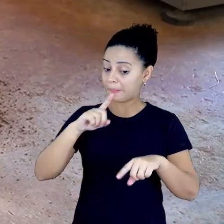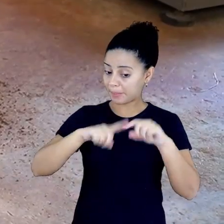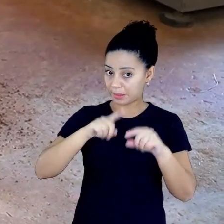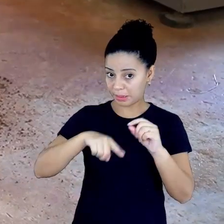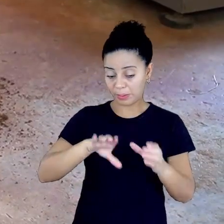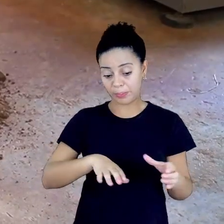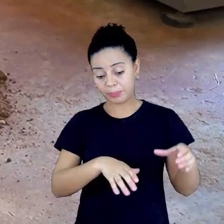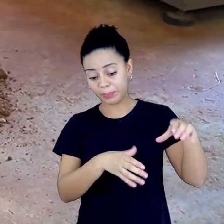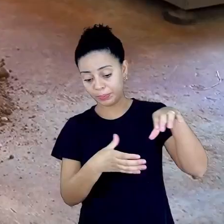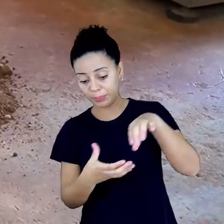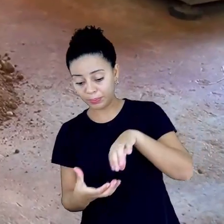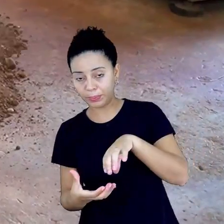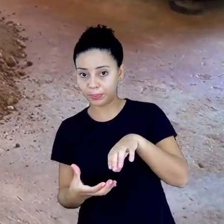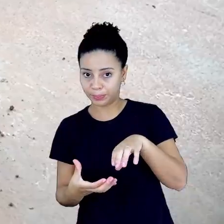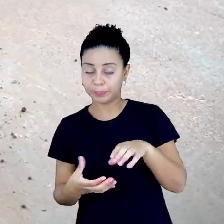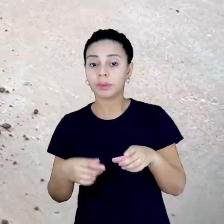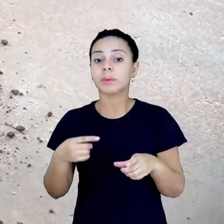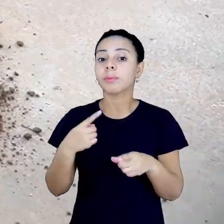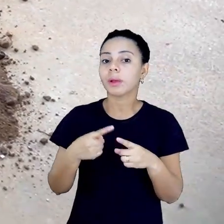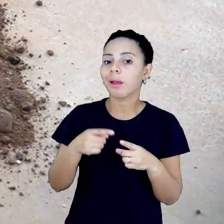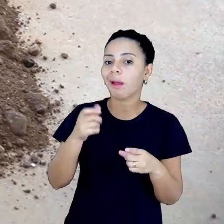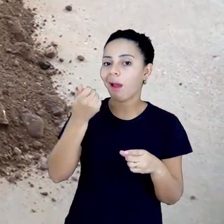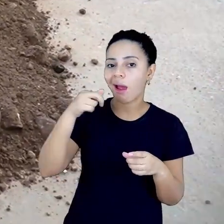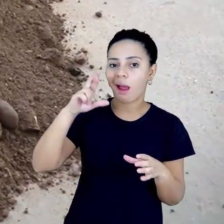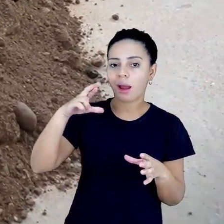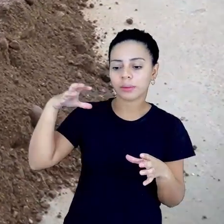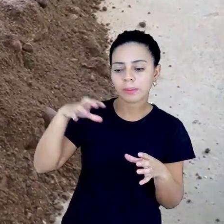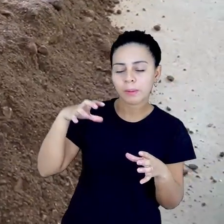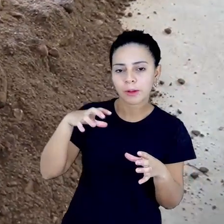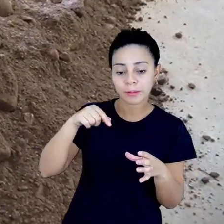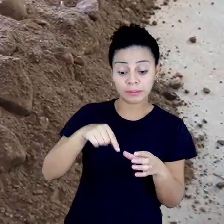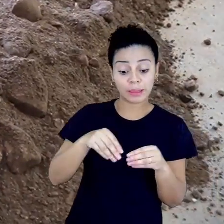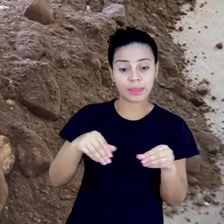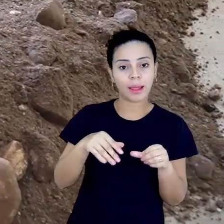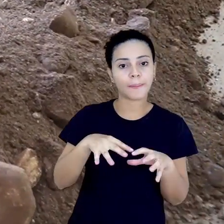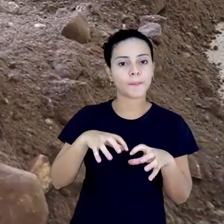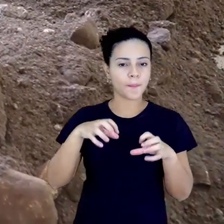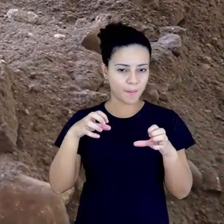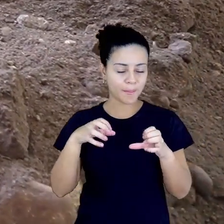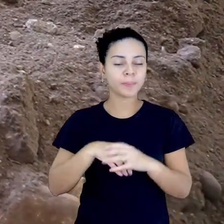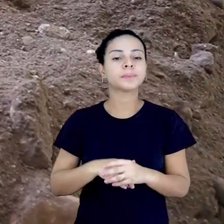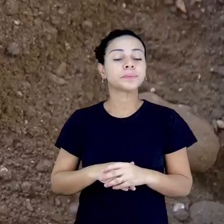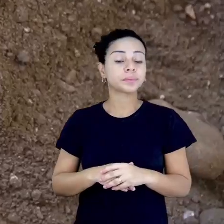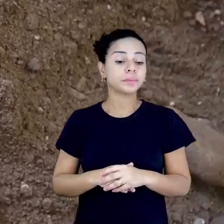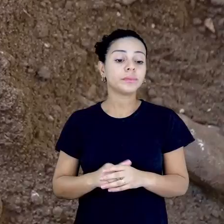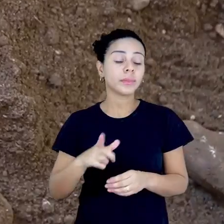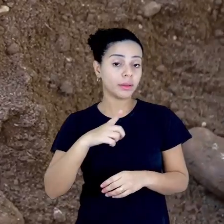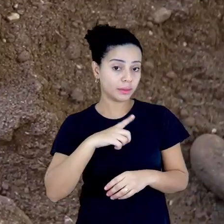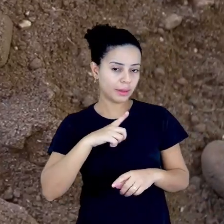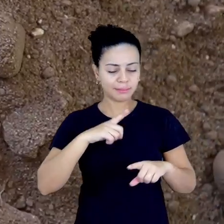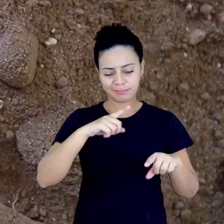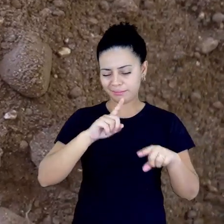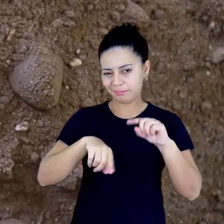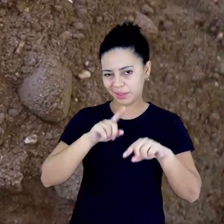superfície de modo que a amostra possa secar ao ar até próximo da umidade higroscópica. A preparação